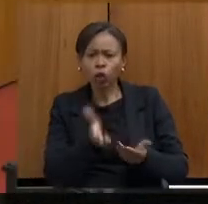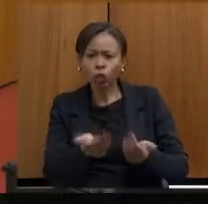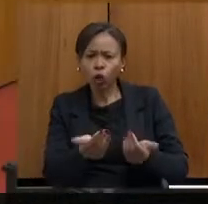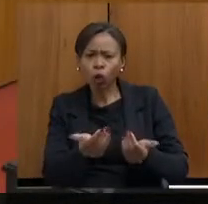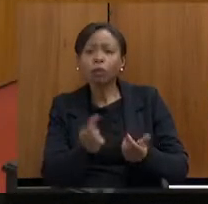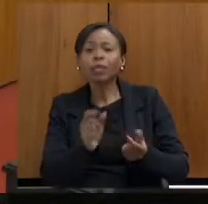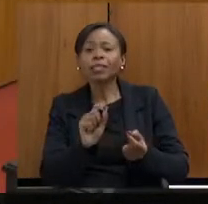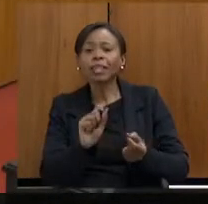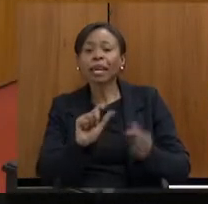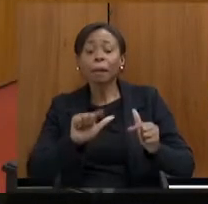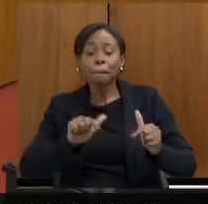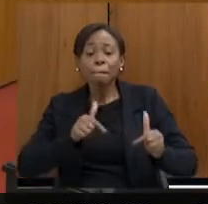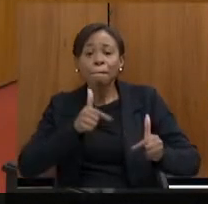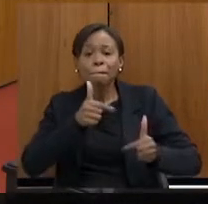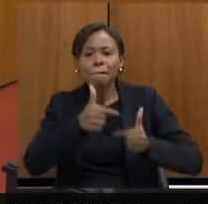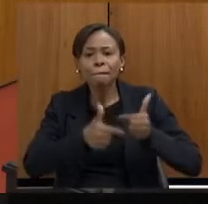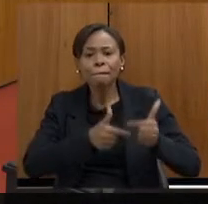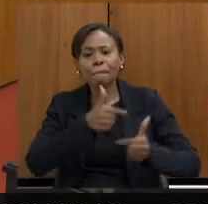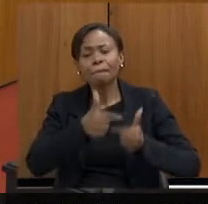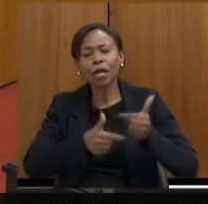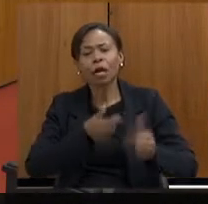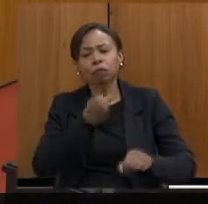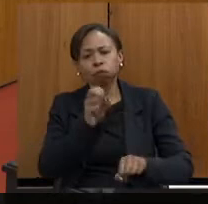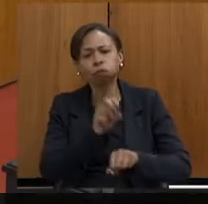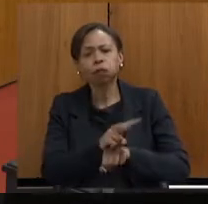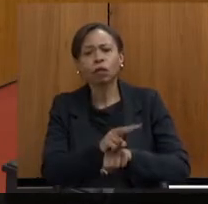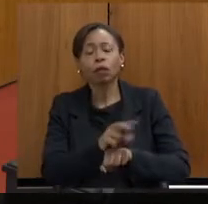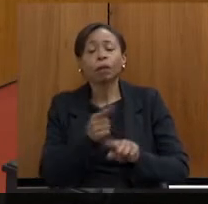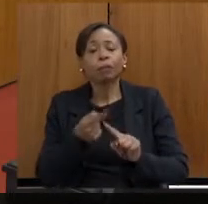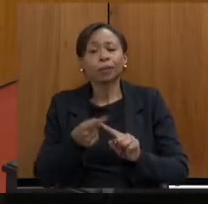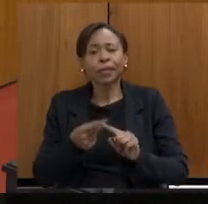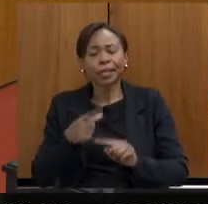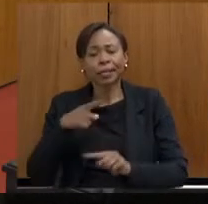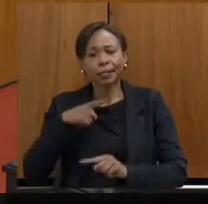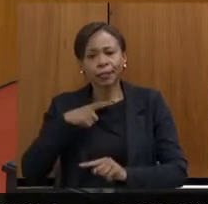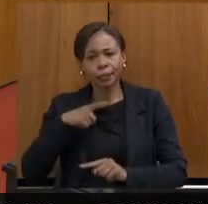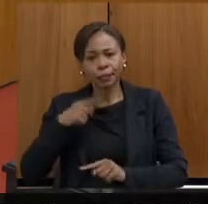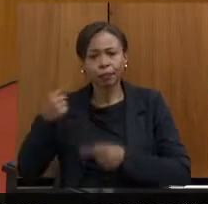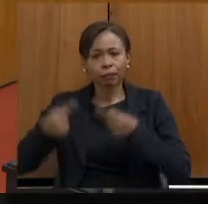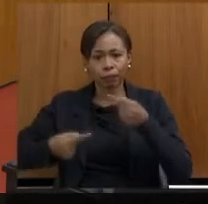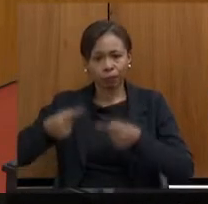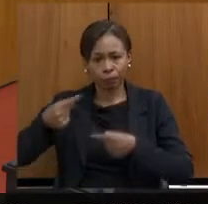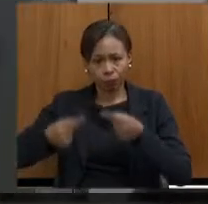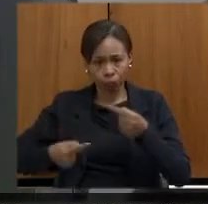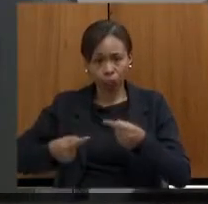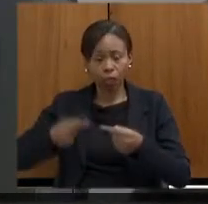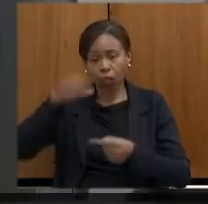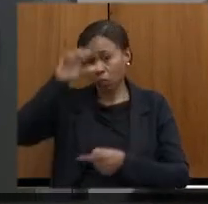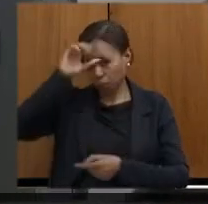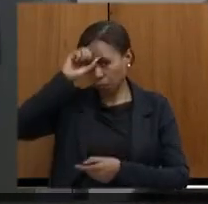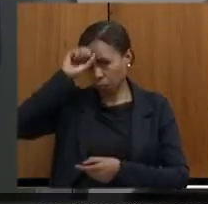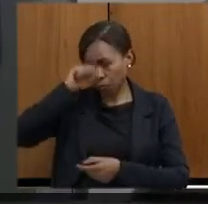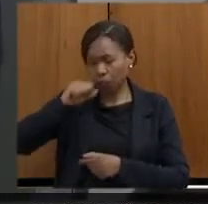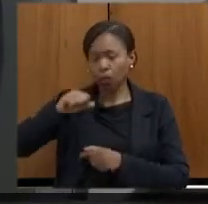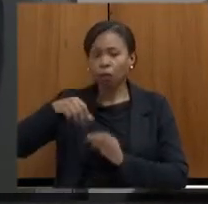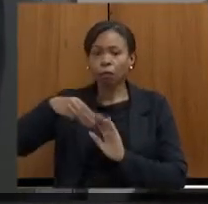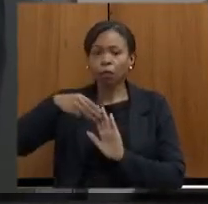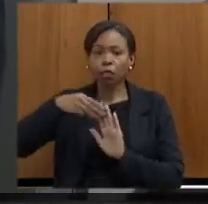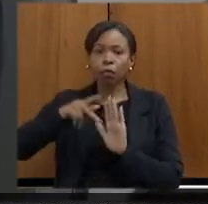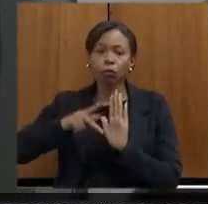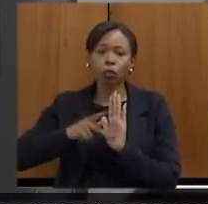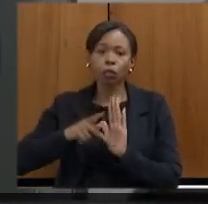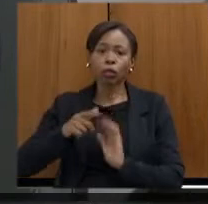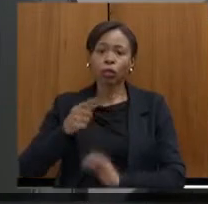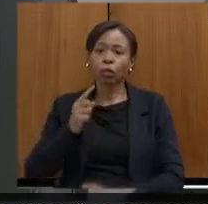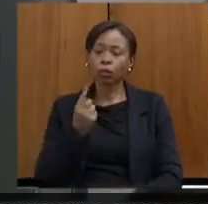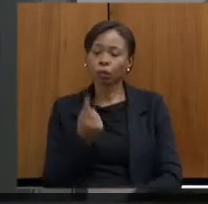Lembrando que vivemos um ataque nacional contra a política de aprendizagem, que é a política, a medida provisória 1116